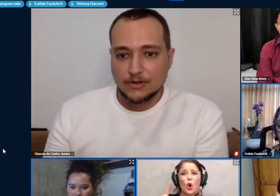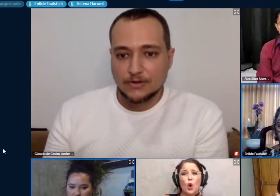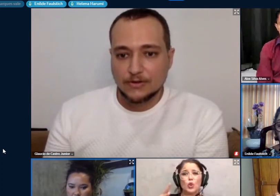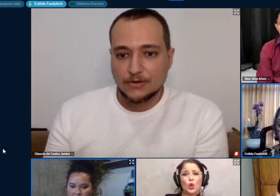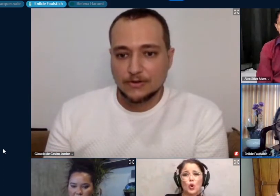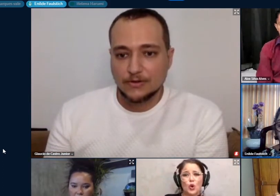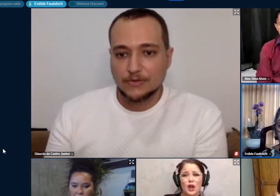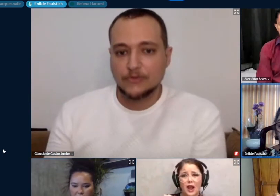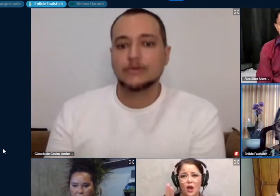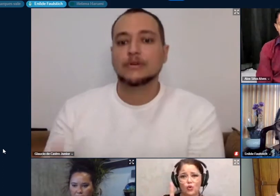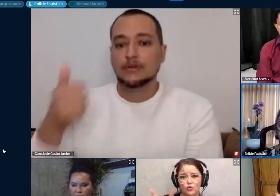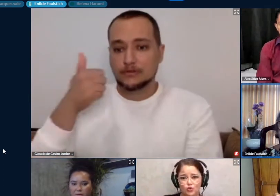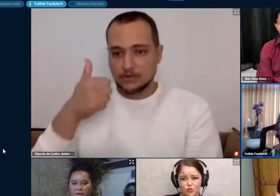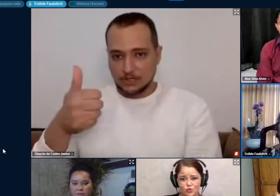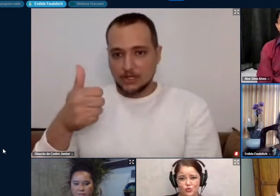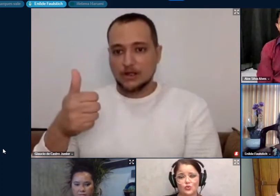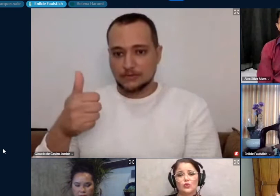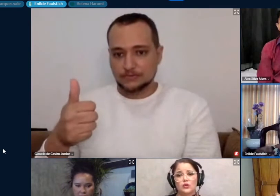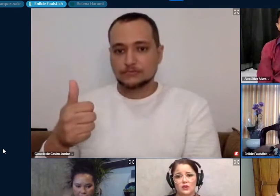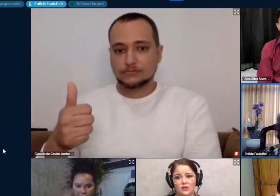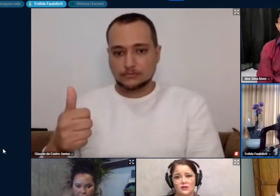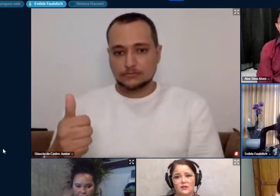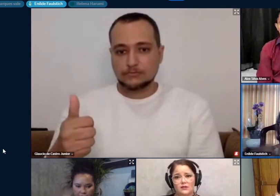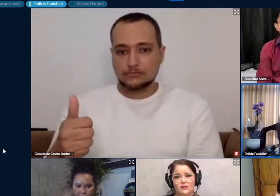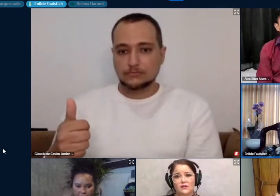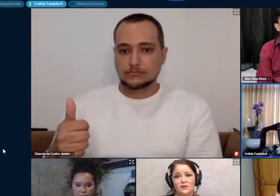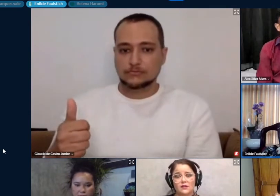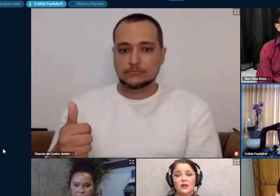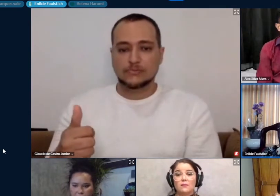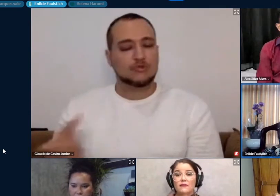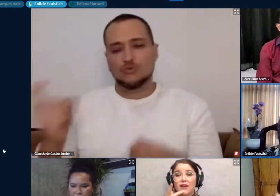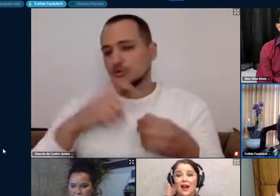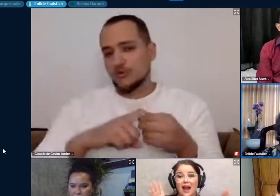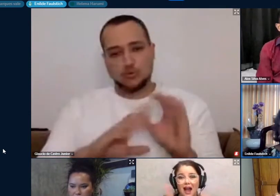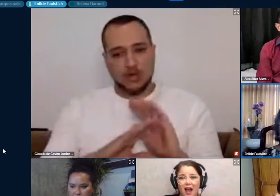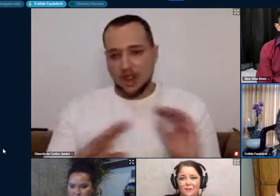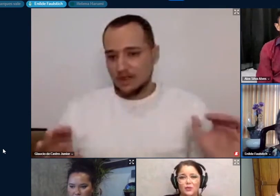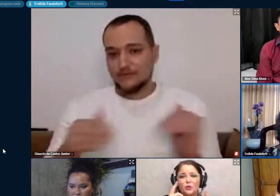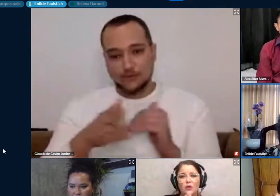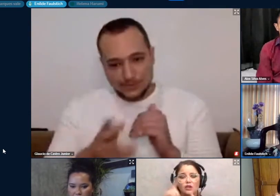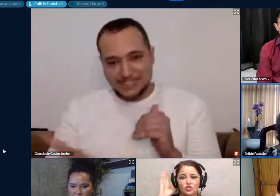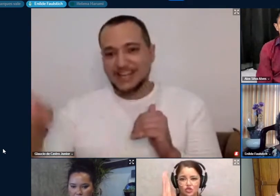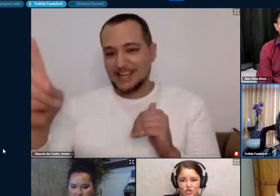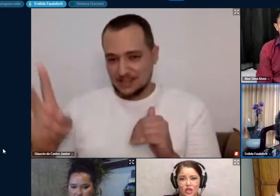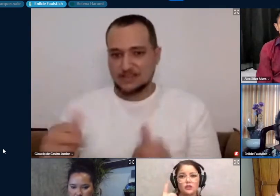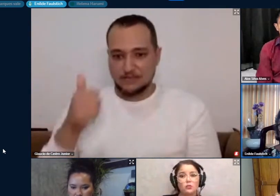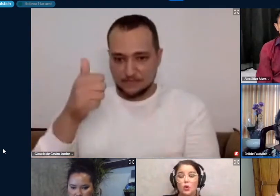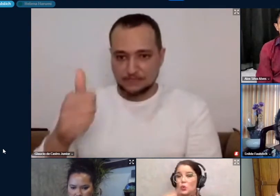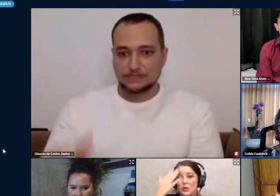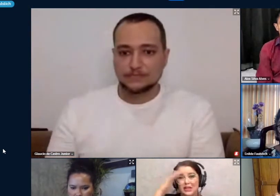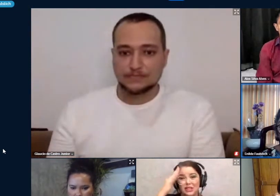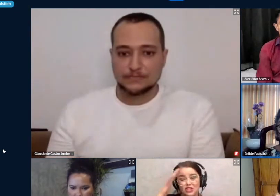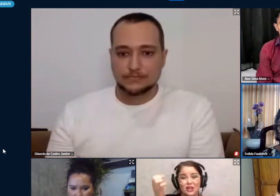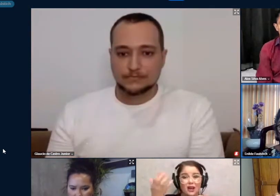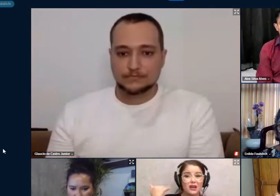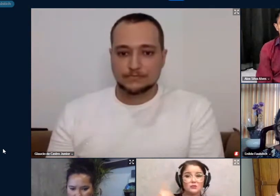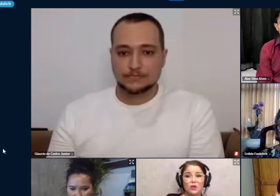entendi, não. É melhor. Então vamos falar mais breve para poder ficar uma coisa direta. Porque nem eu entendi o que estava sendo